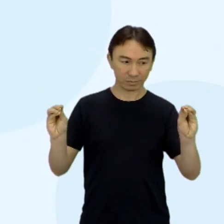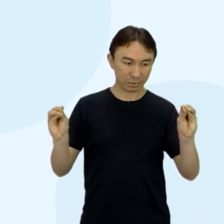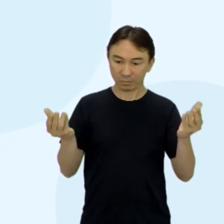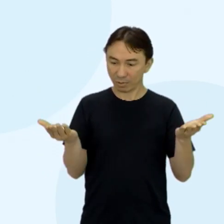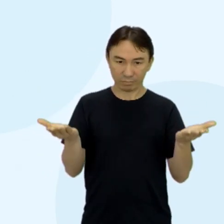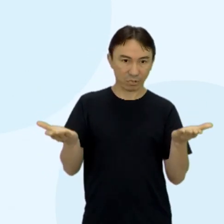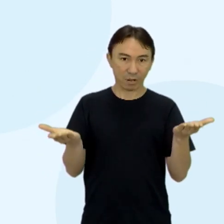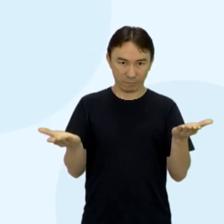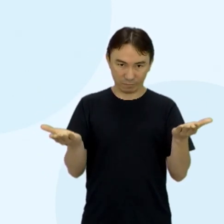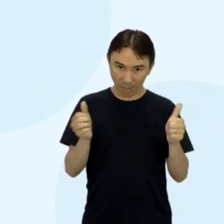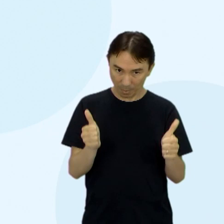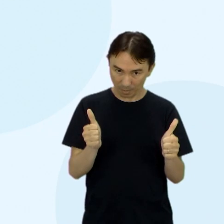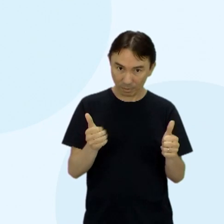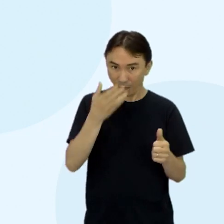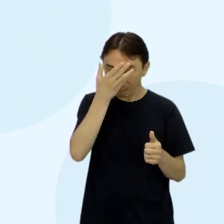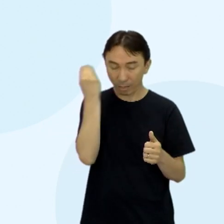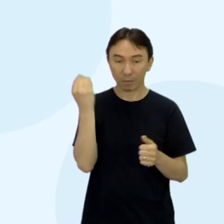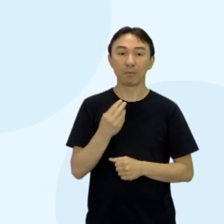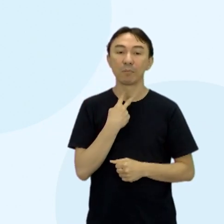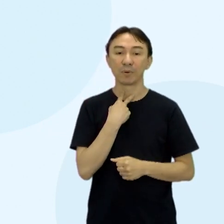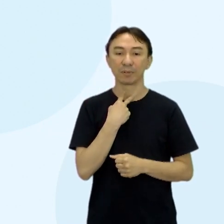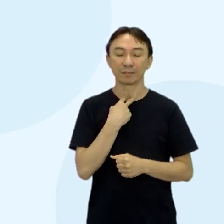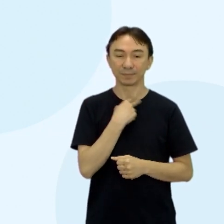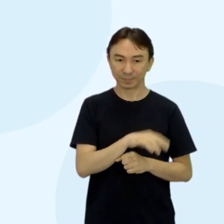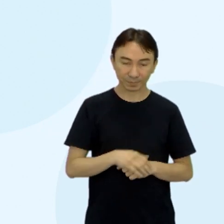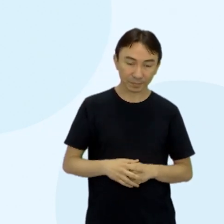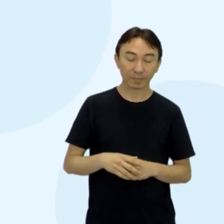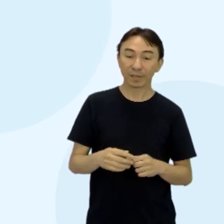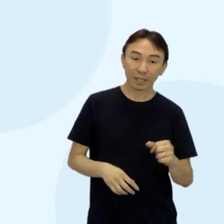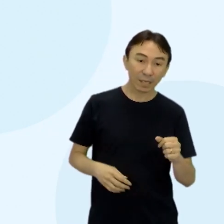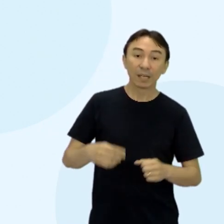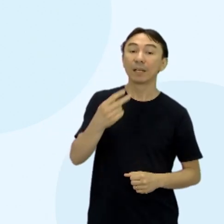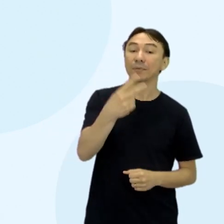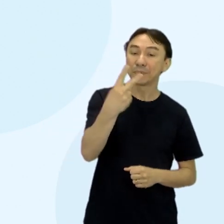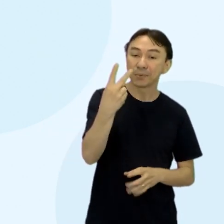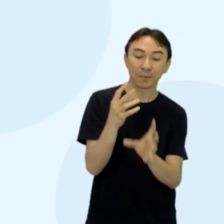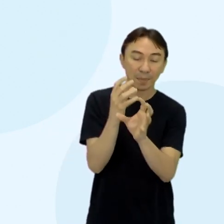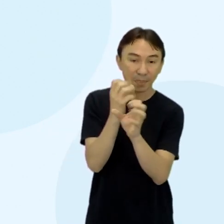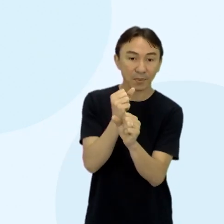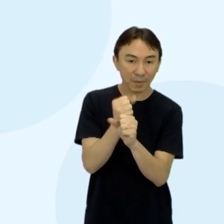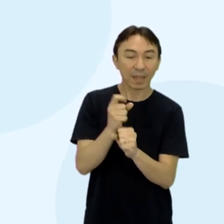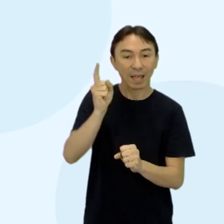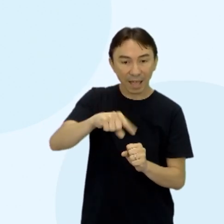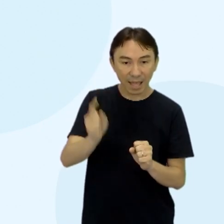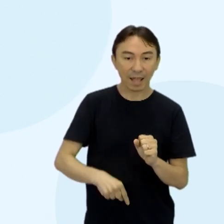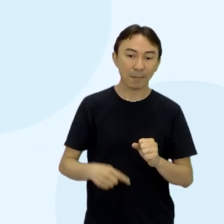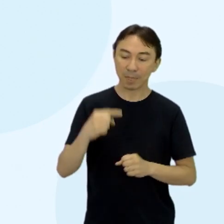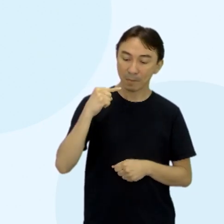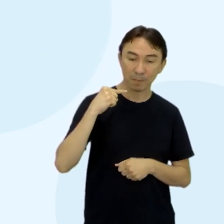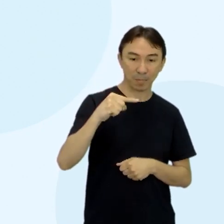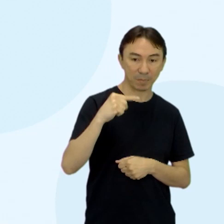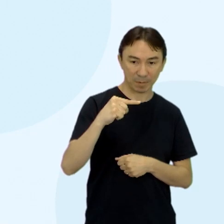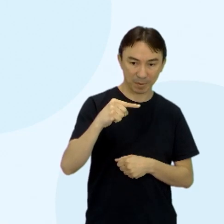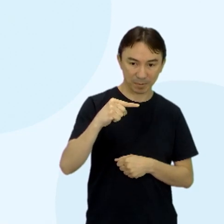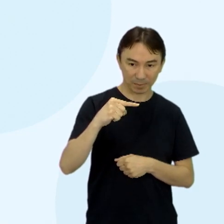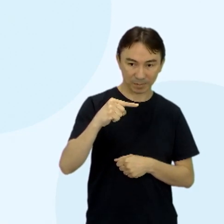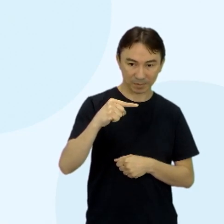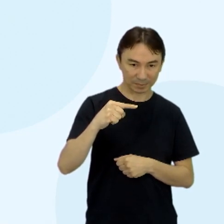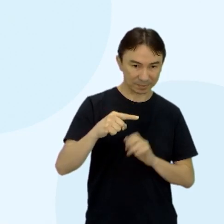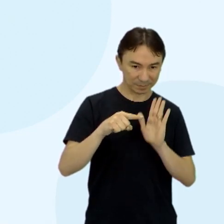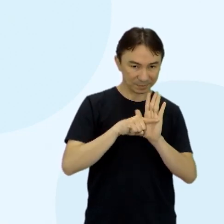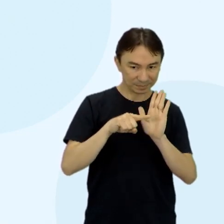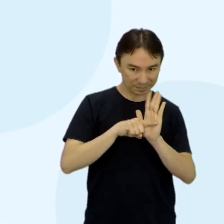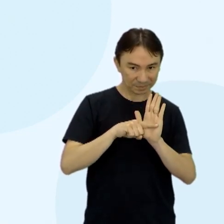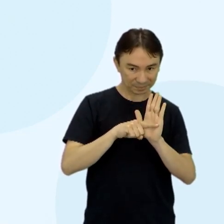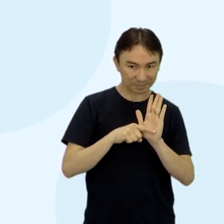Na segunda conta, nós temos uma subtração, tá? Sim. Então eu vou colocar um quadrinho aí, aparecer um quadrinho aí avermelhado,